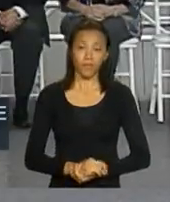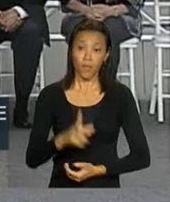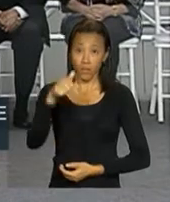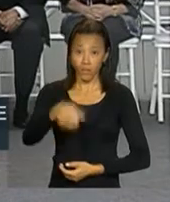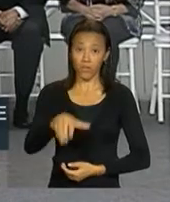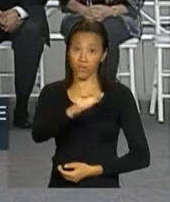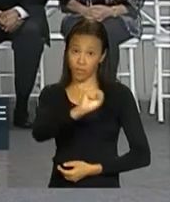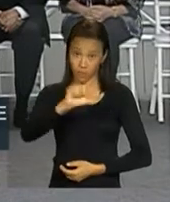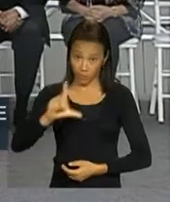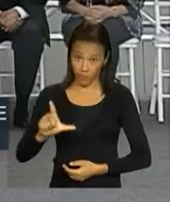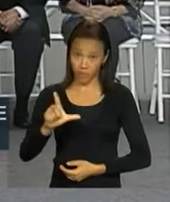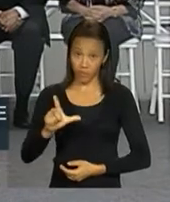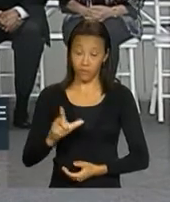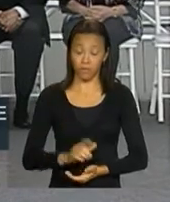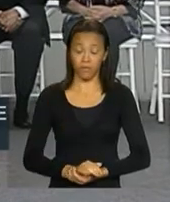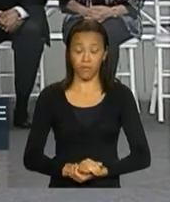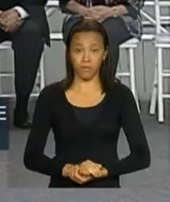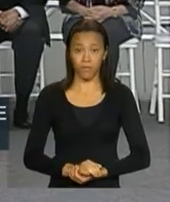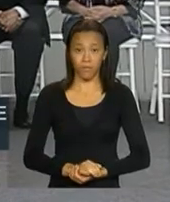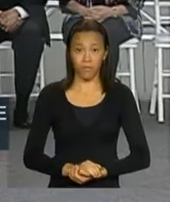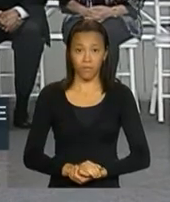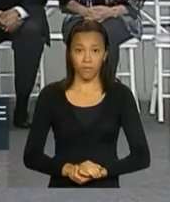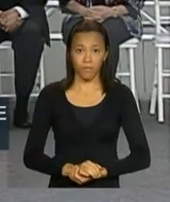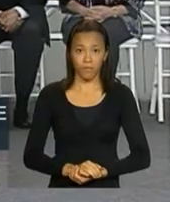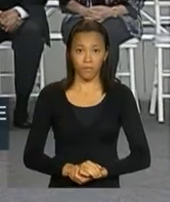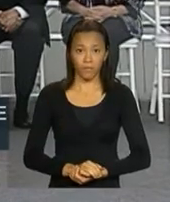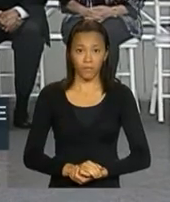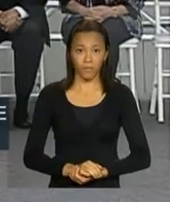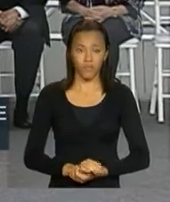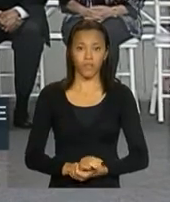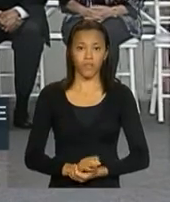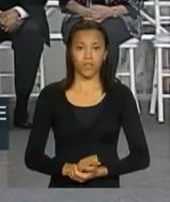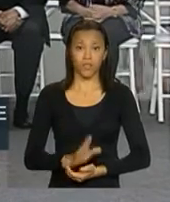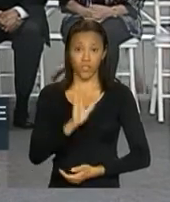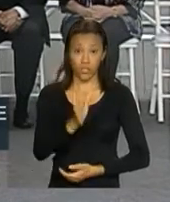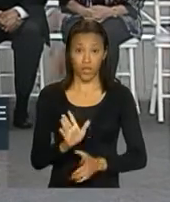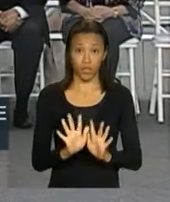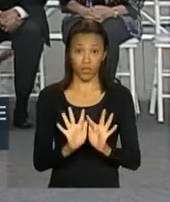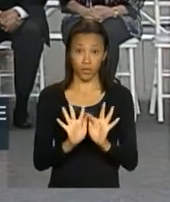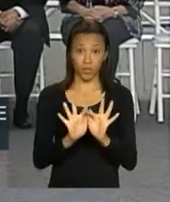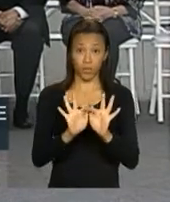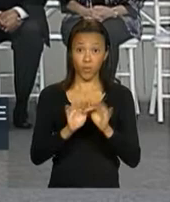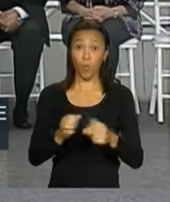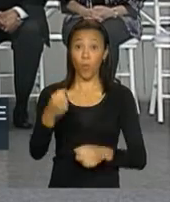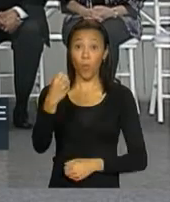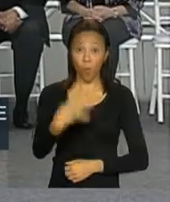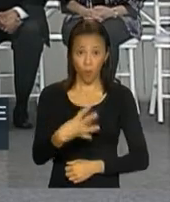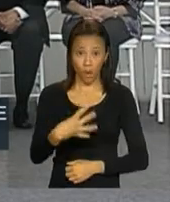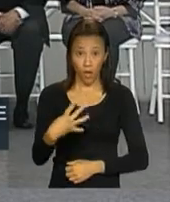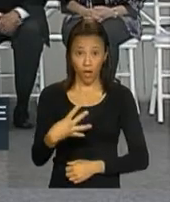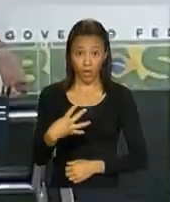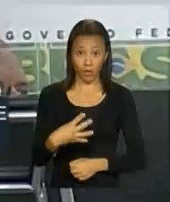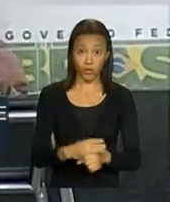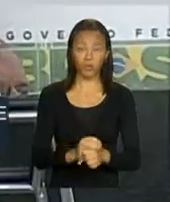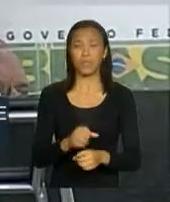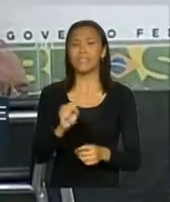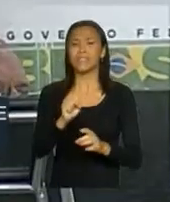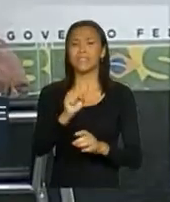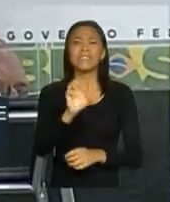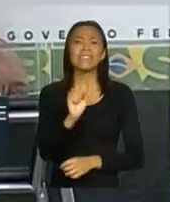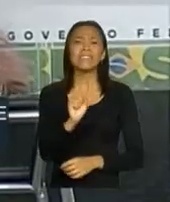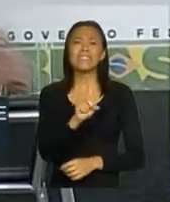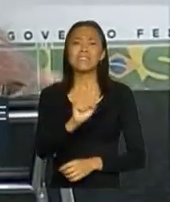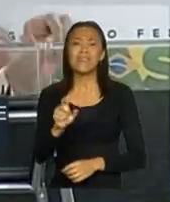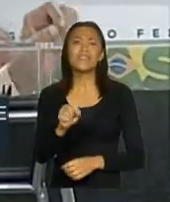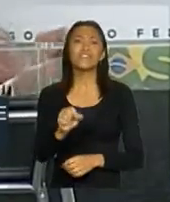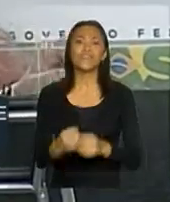Luís, presidenta, em especial, no encerramento do ano do seu quarto centenário de fundação